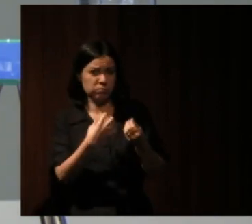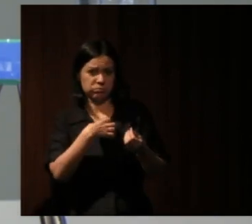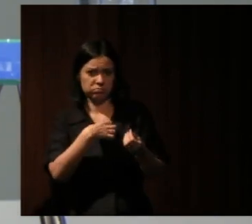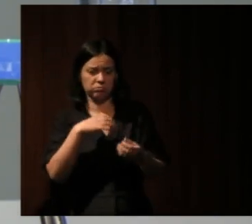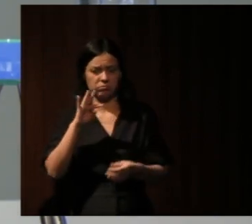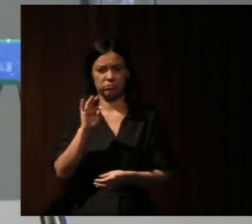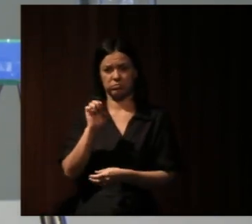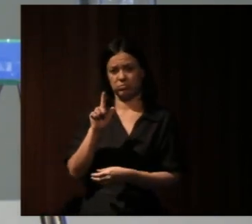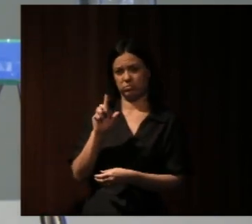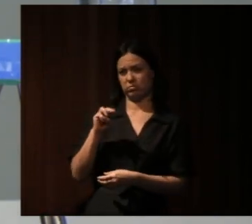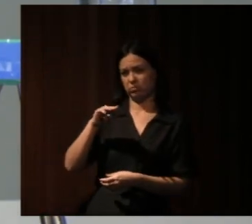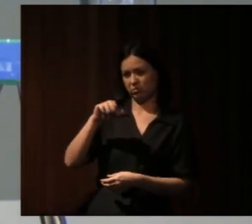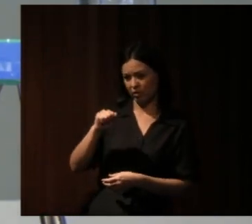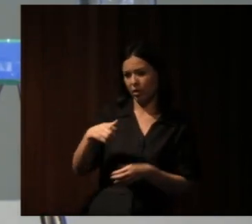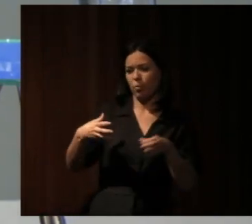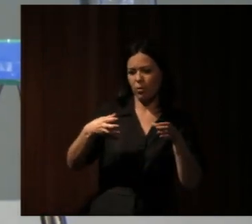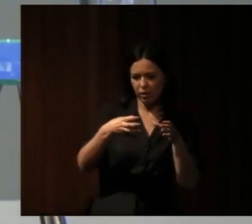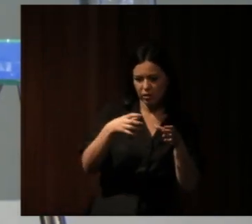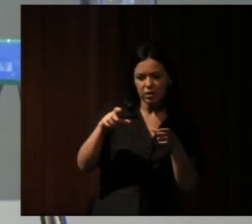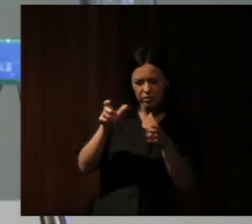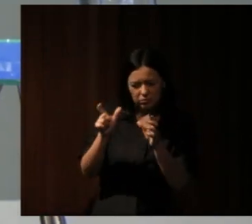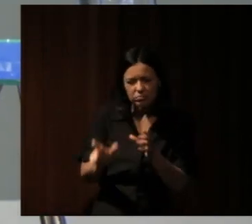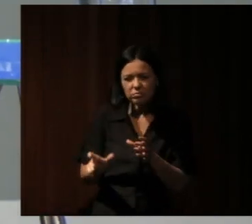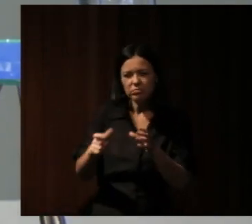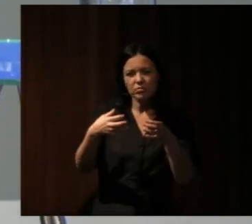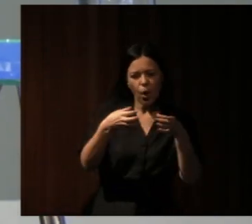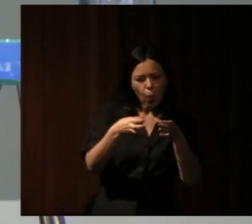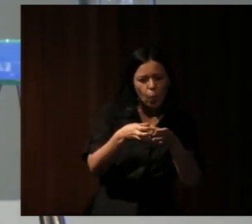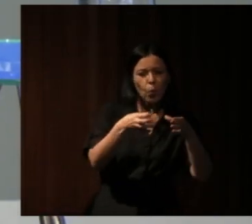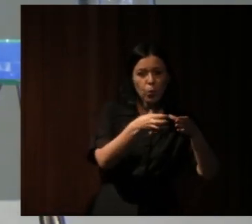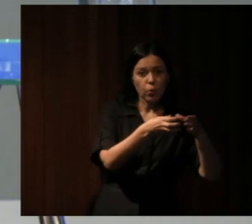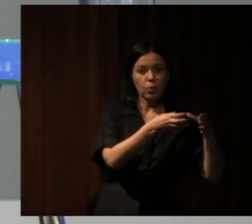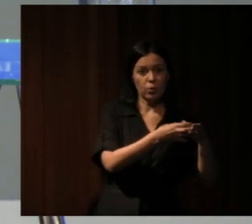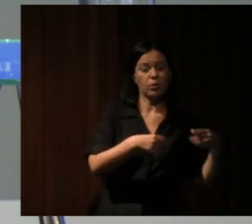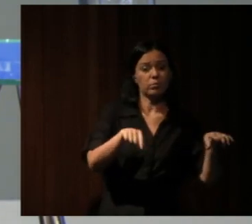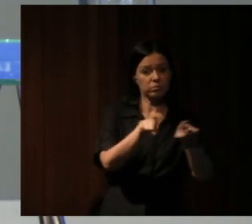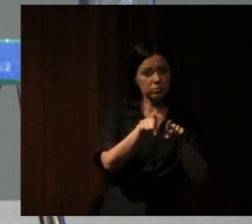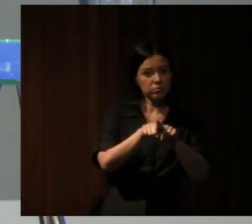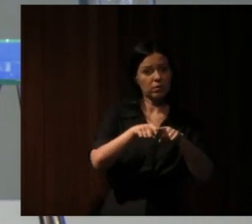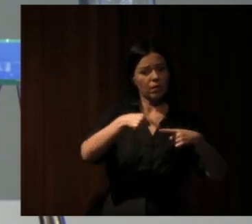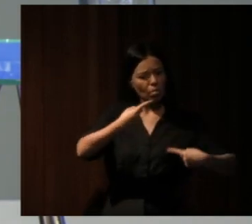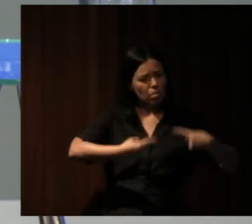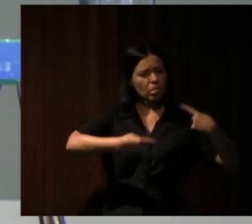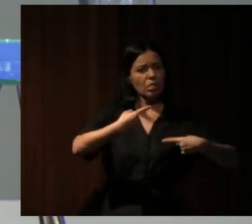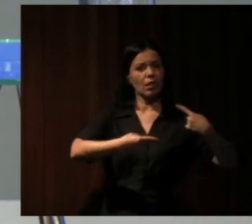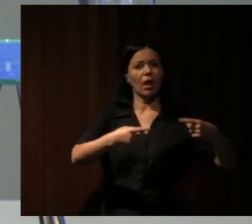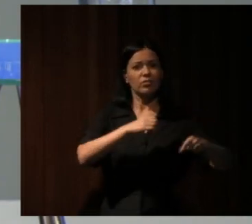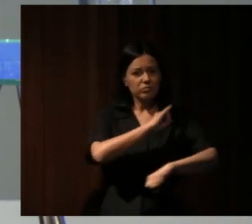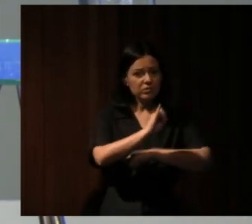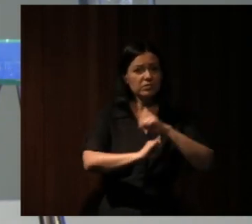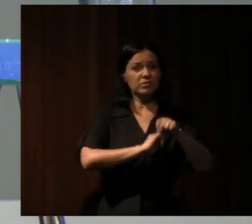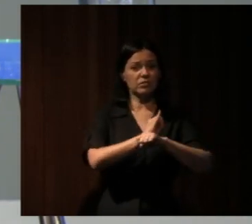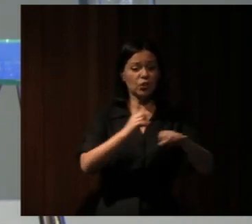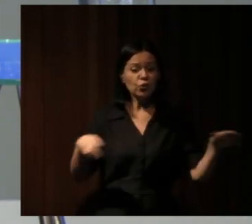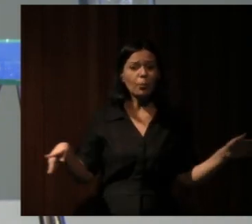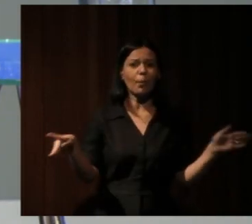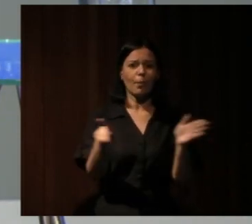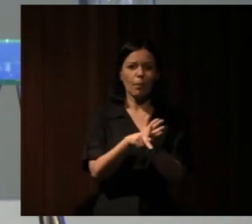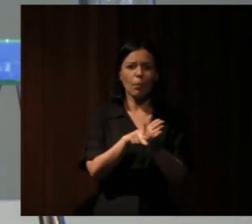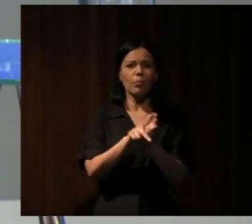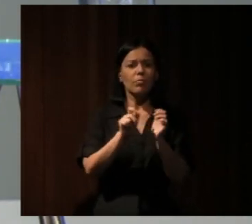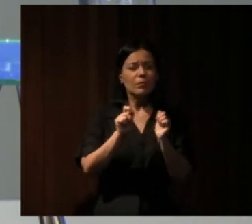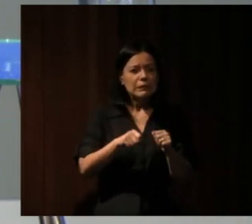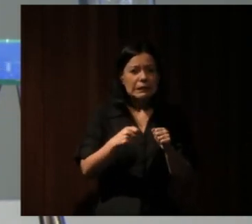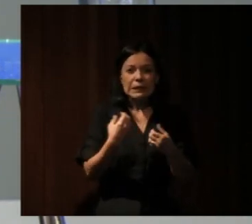Telma tem monitorado outros grupos o o eh eh o monitor do debate digital enfim tem uma série de grupos que monitoram